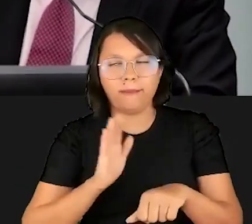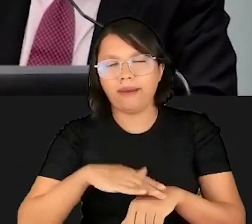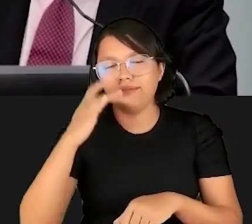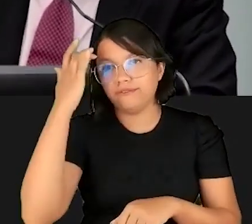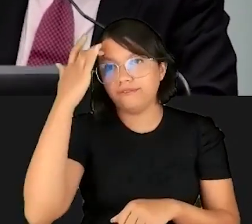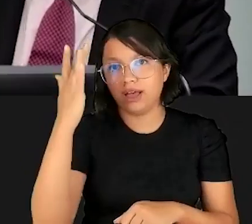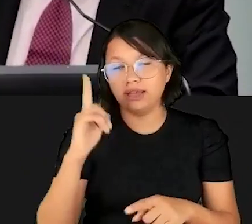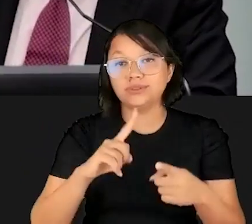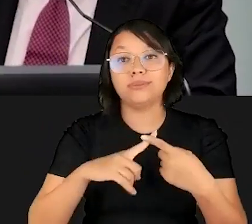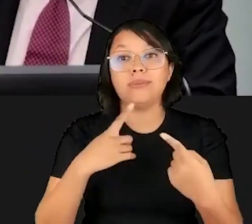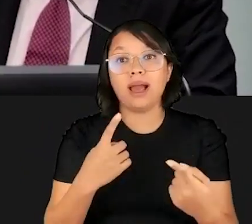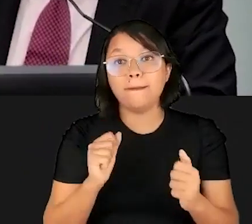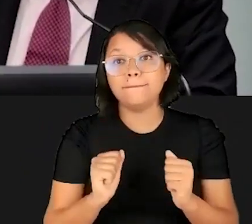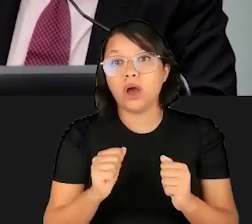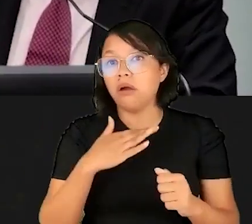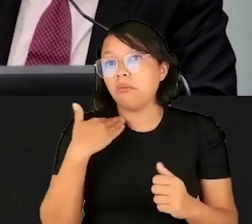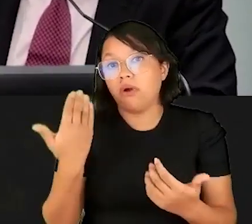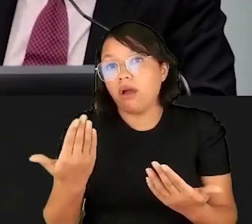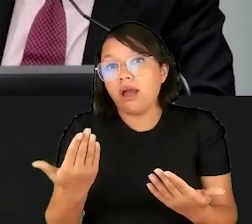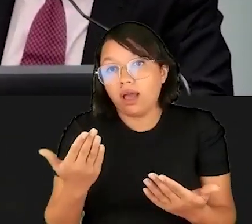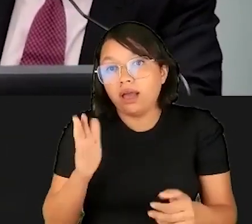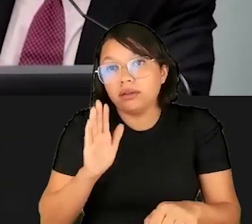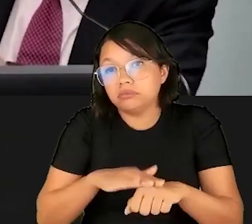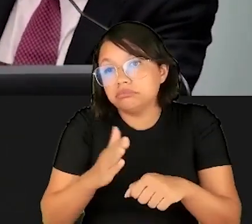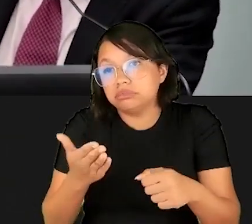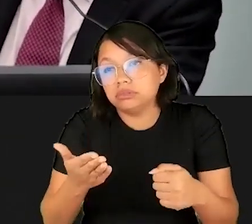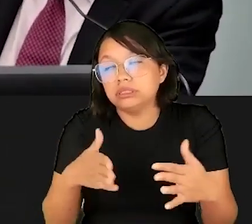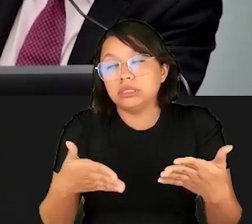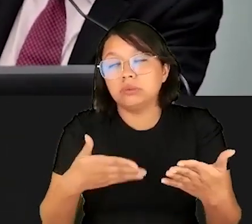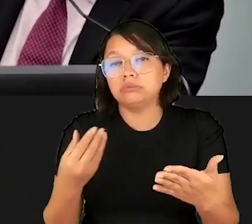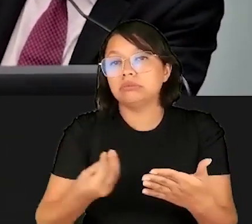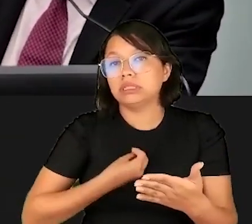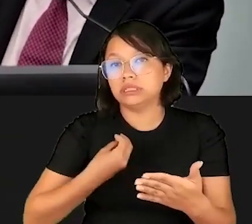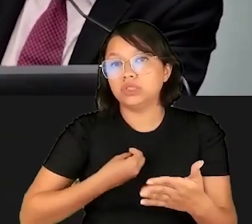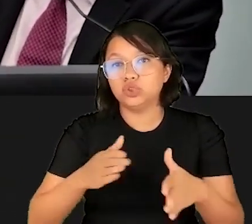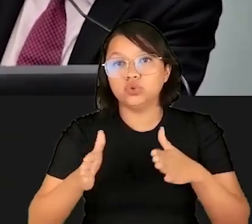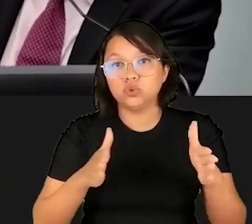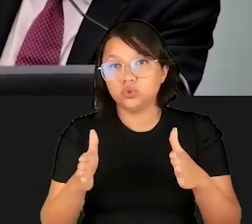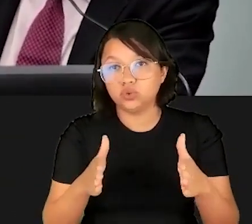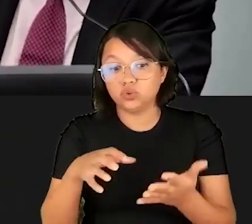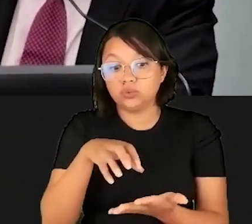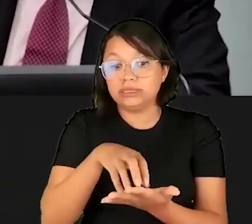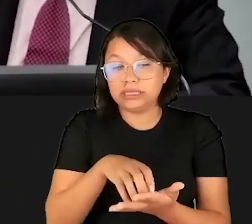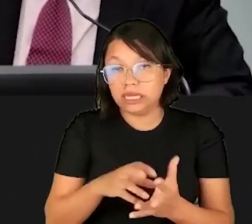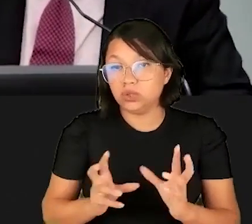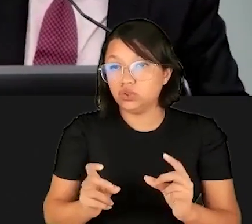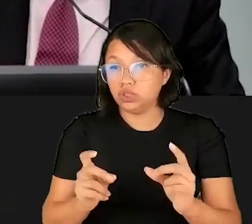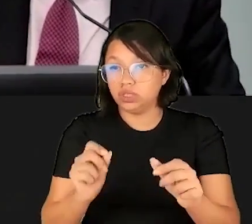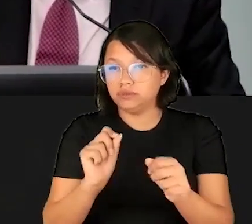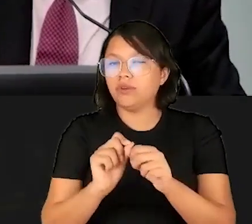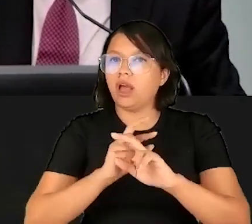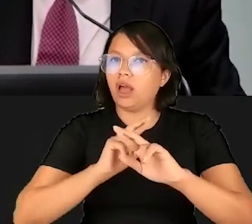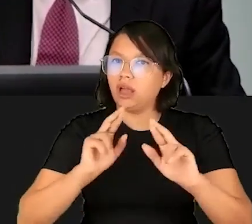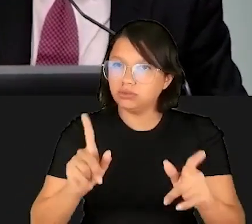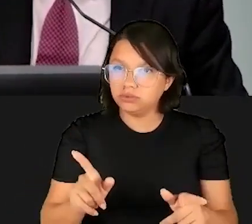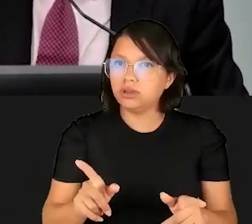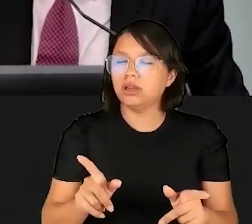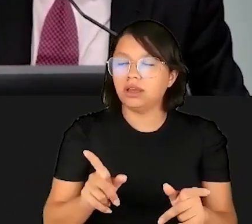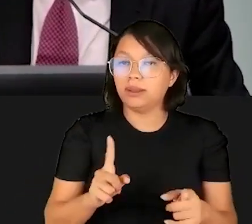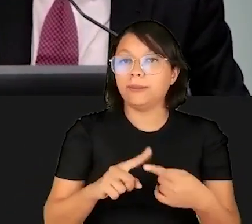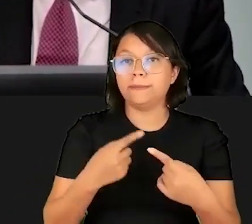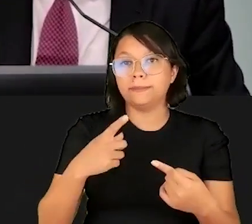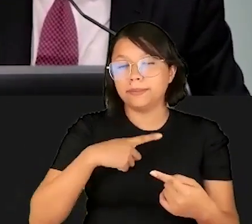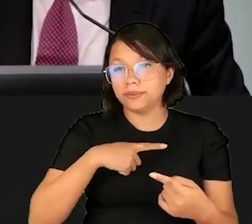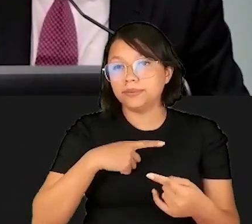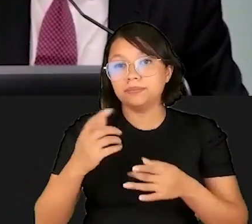desfecho pior. Então, existem situações em que o centro de câncer realmente faz diferença e existem situações em que você pode tratar